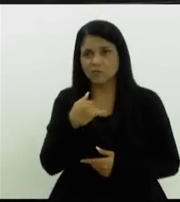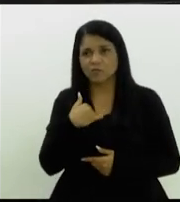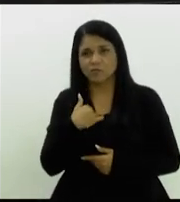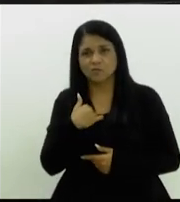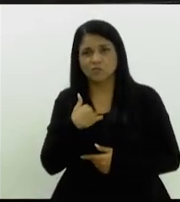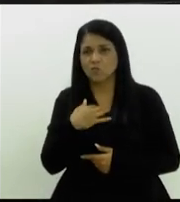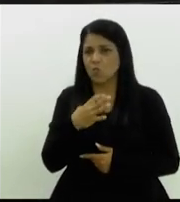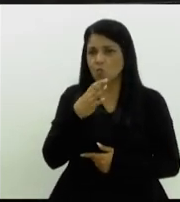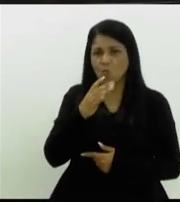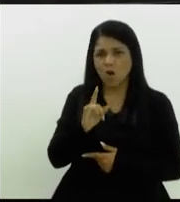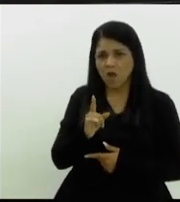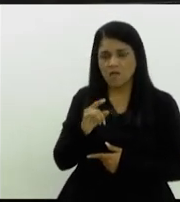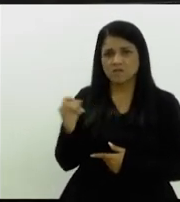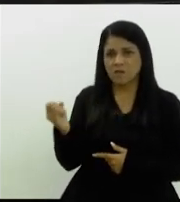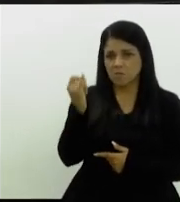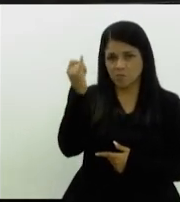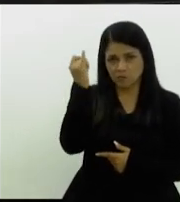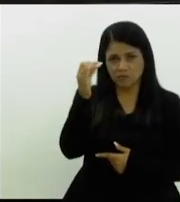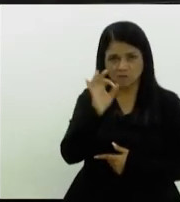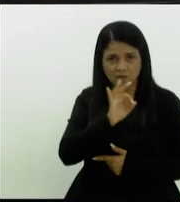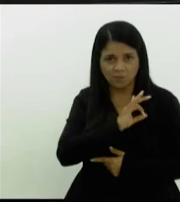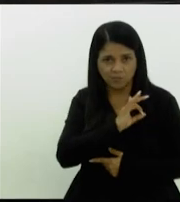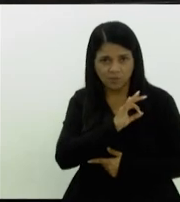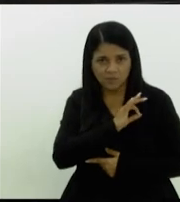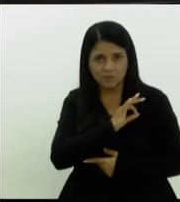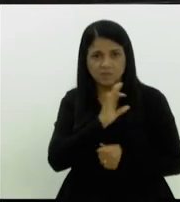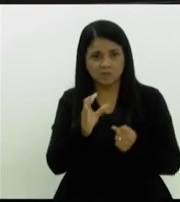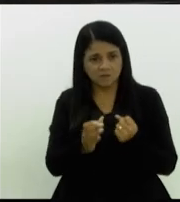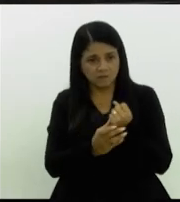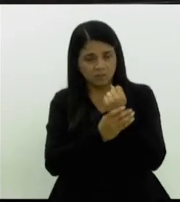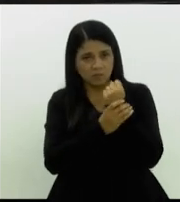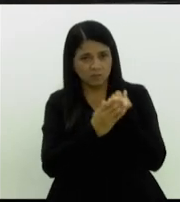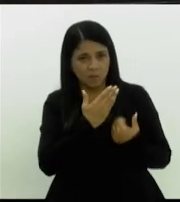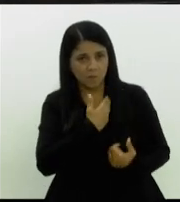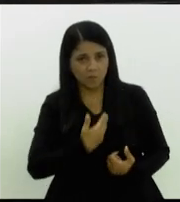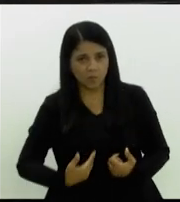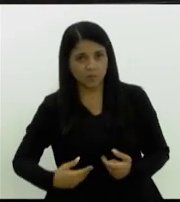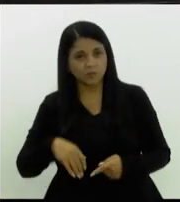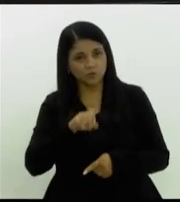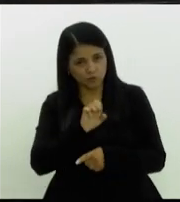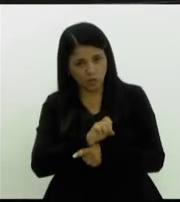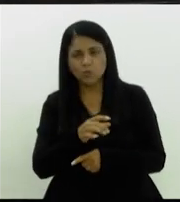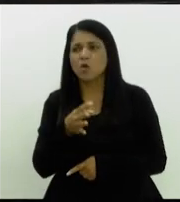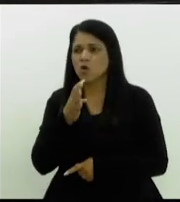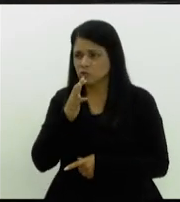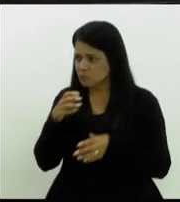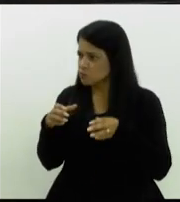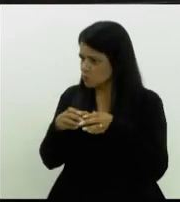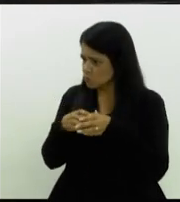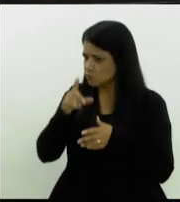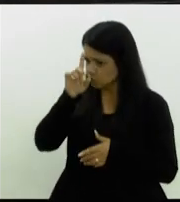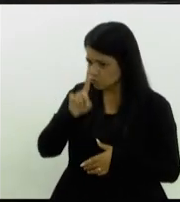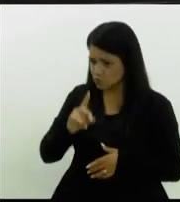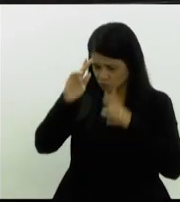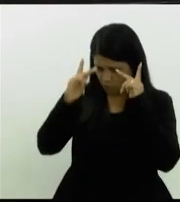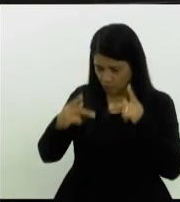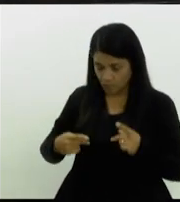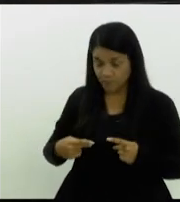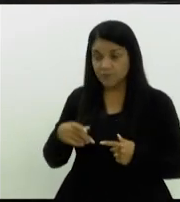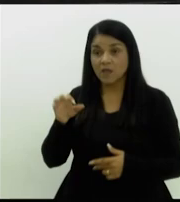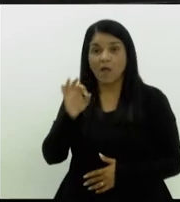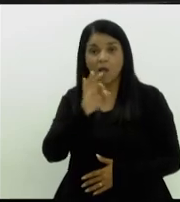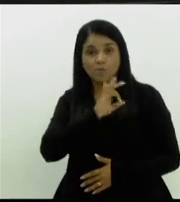não reconhece a importância da segurança pública para o Estado, reconhecemos, sim. Porque só depois que a